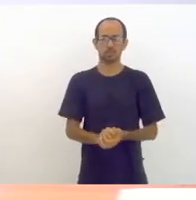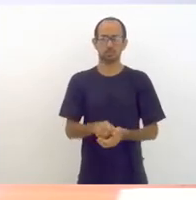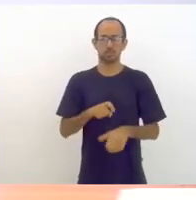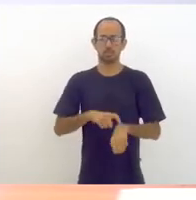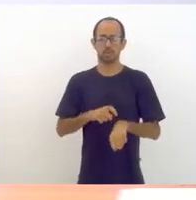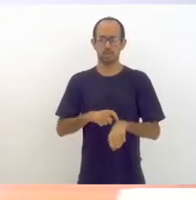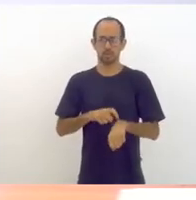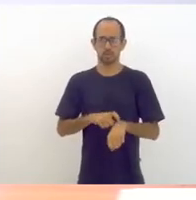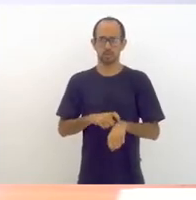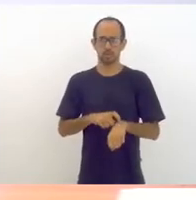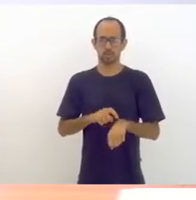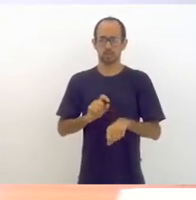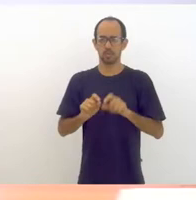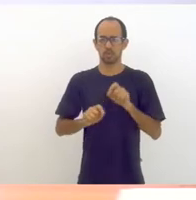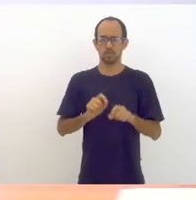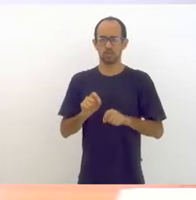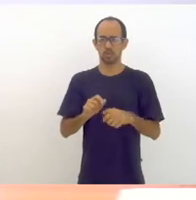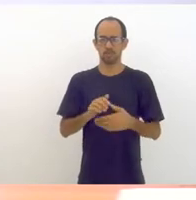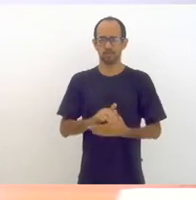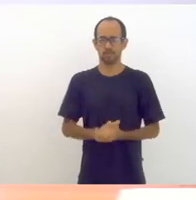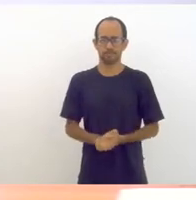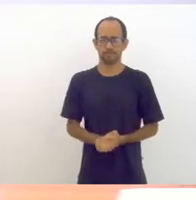na verdade, enfim...